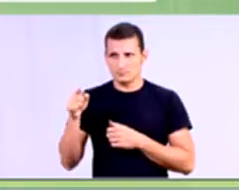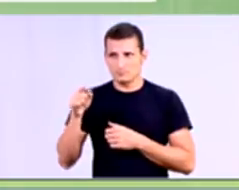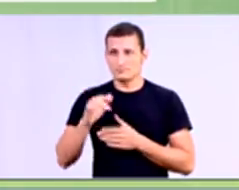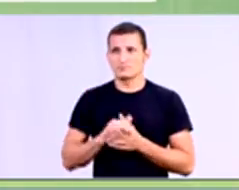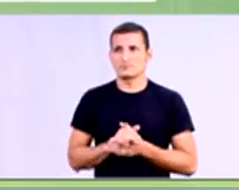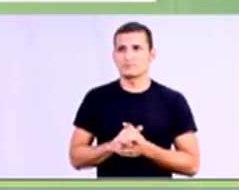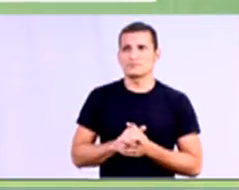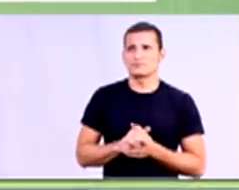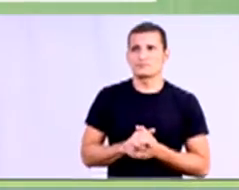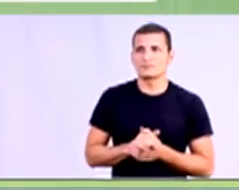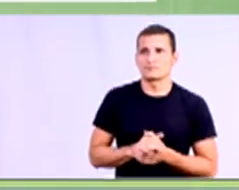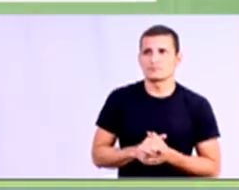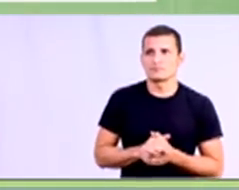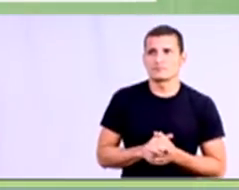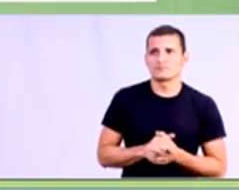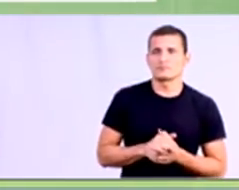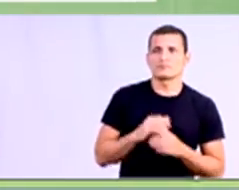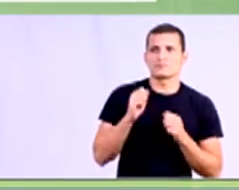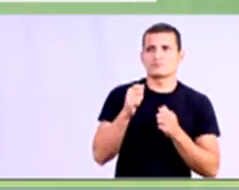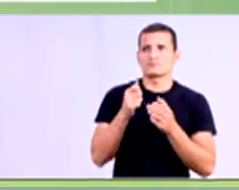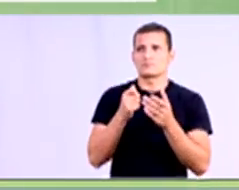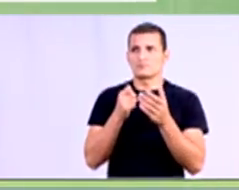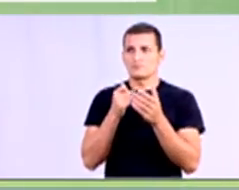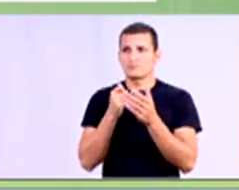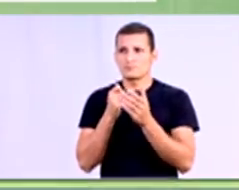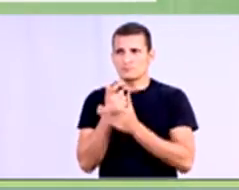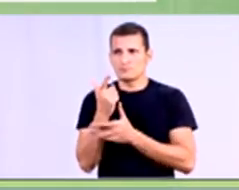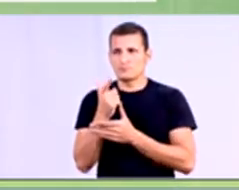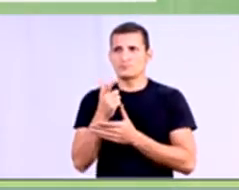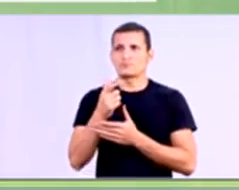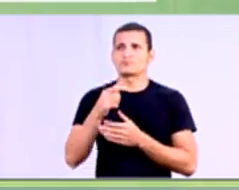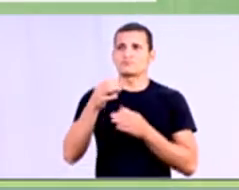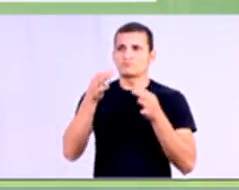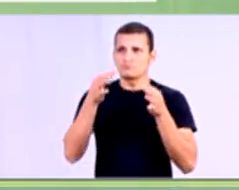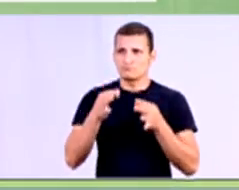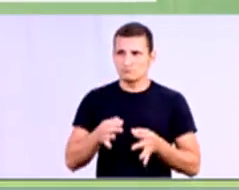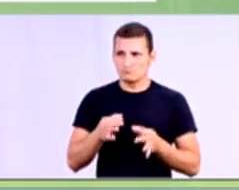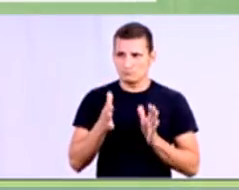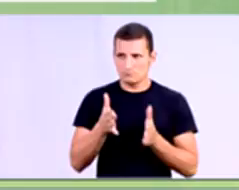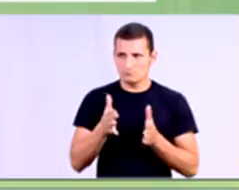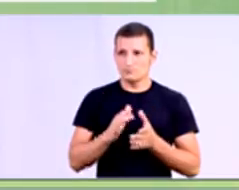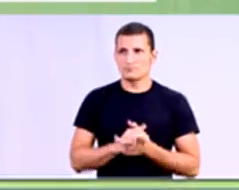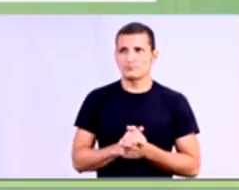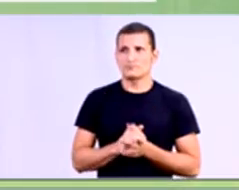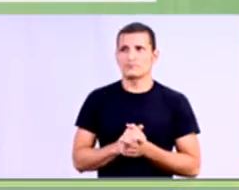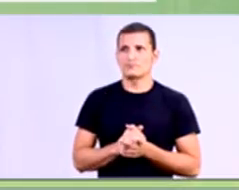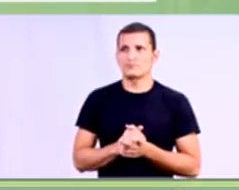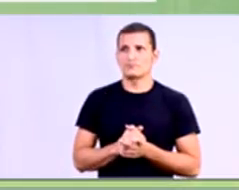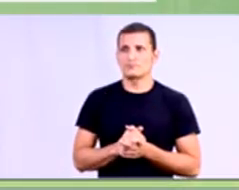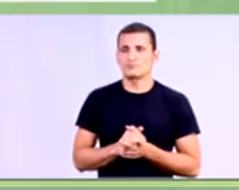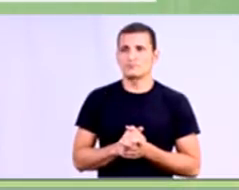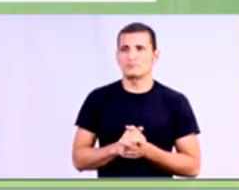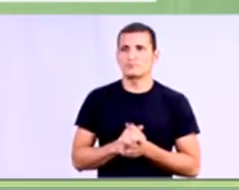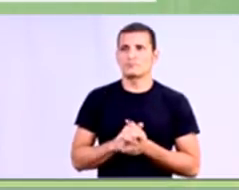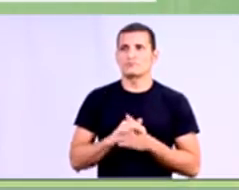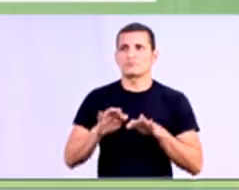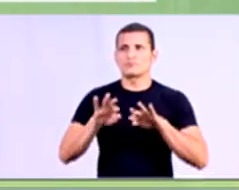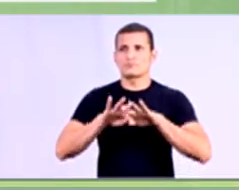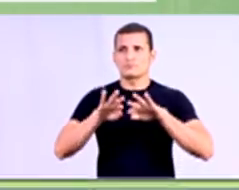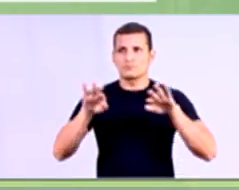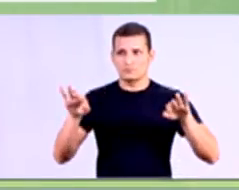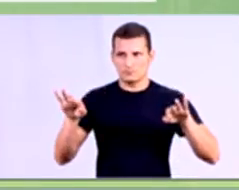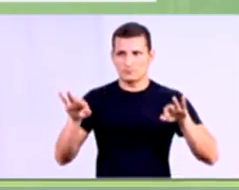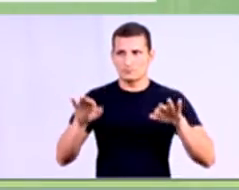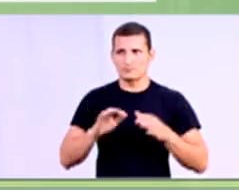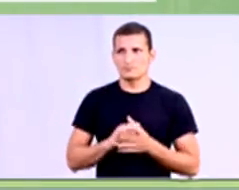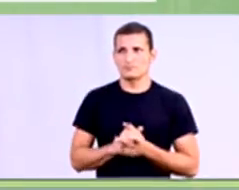cancelado, ele pode passar para a situação pagamento confirmado, ele pode passar para a situação